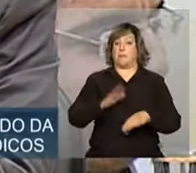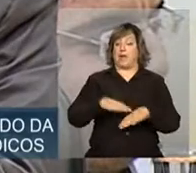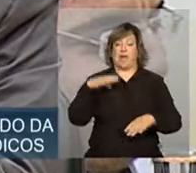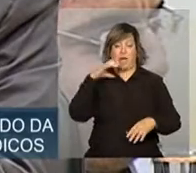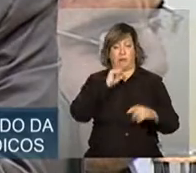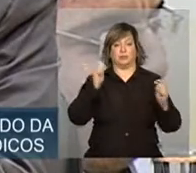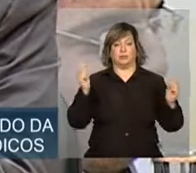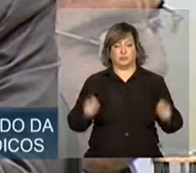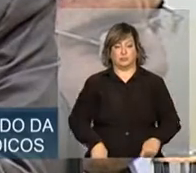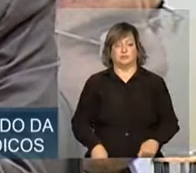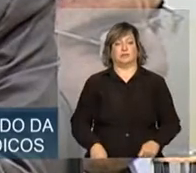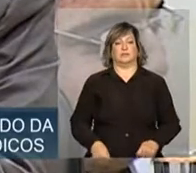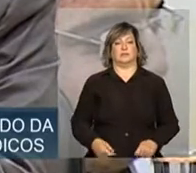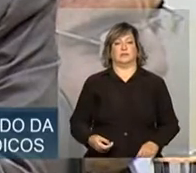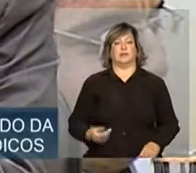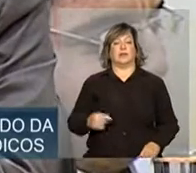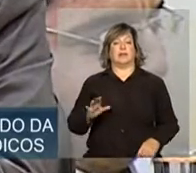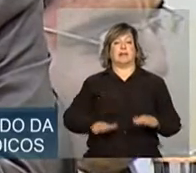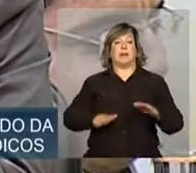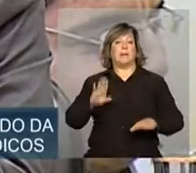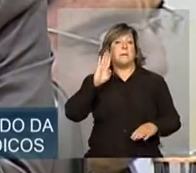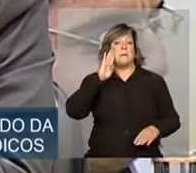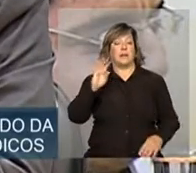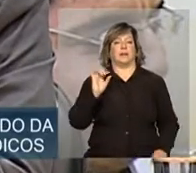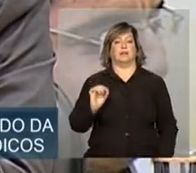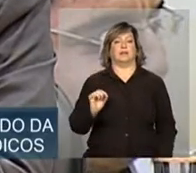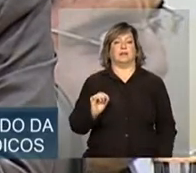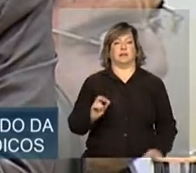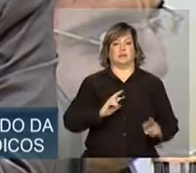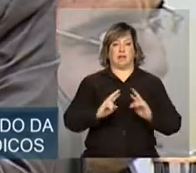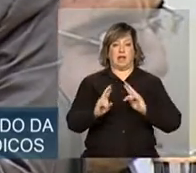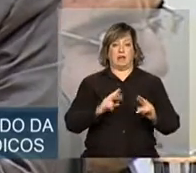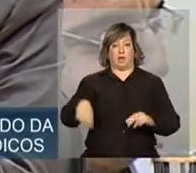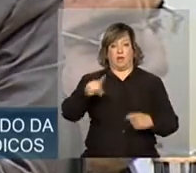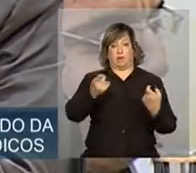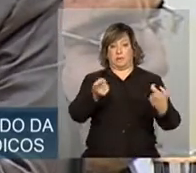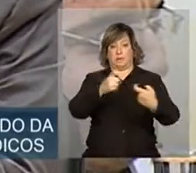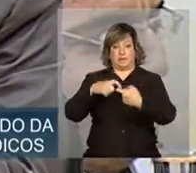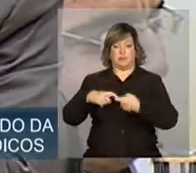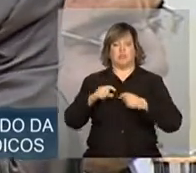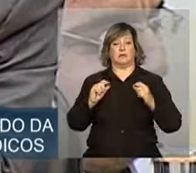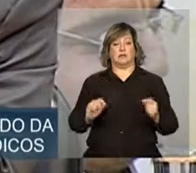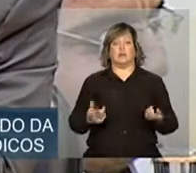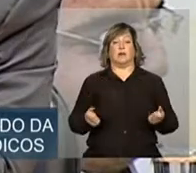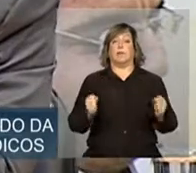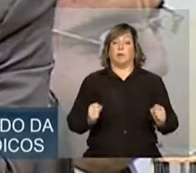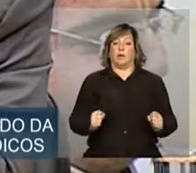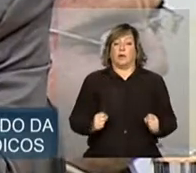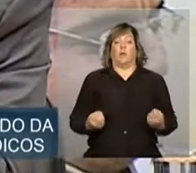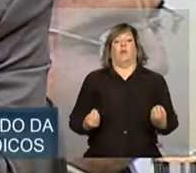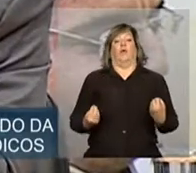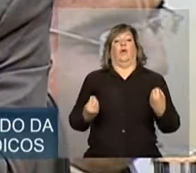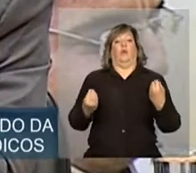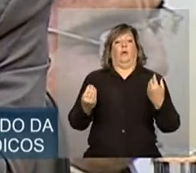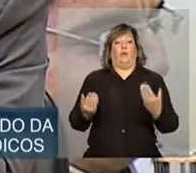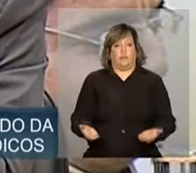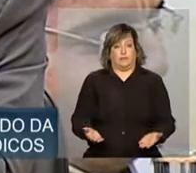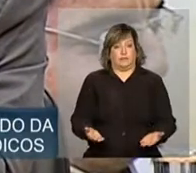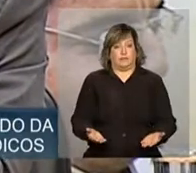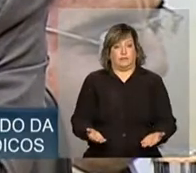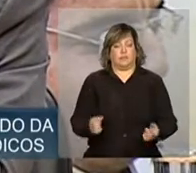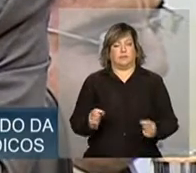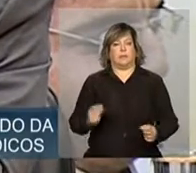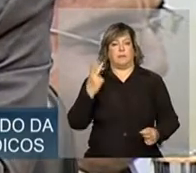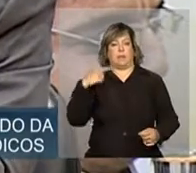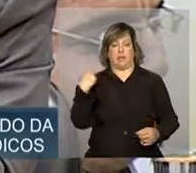rápido possível nós temos o mais alto possível sair depende da resposta dos parceiros é podemos oferecer para